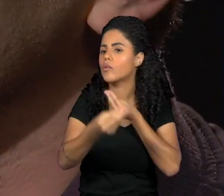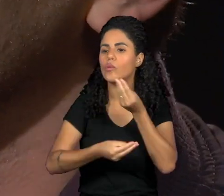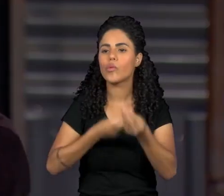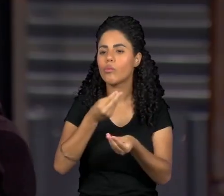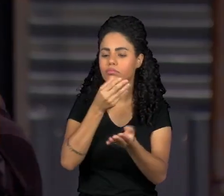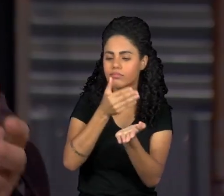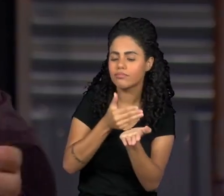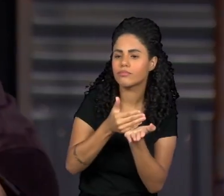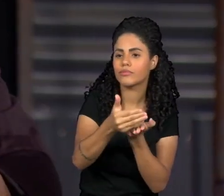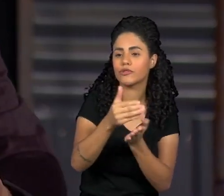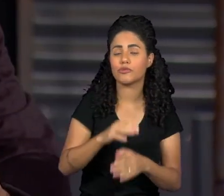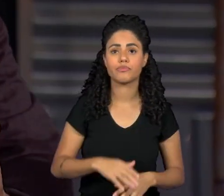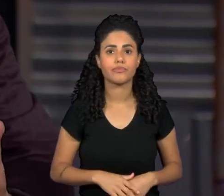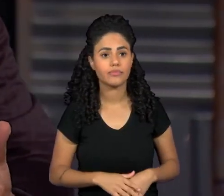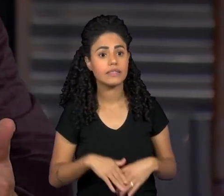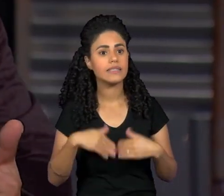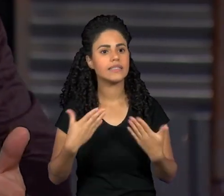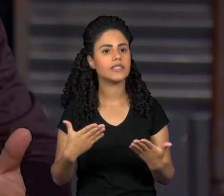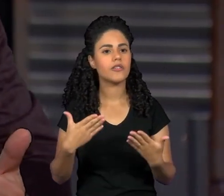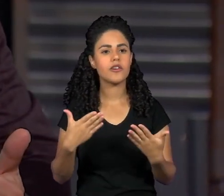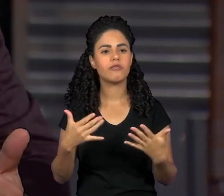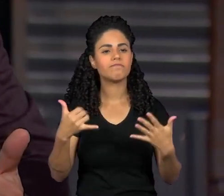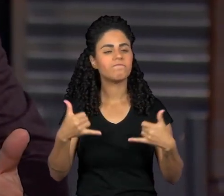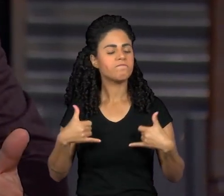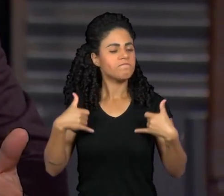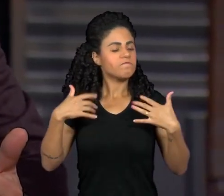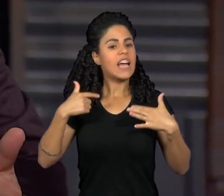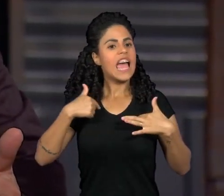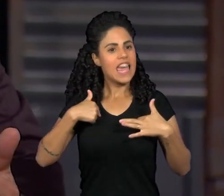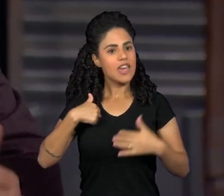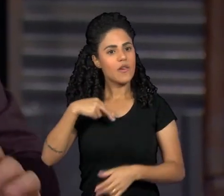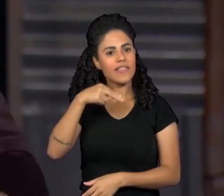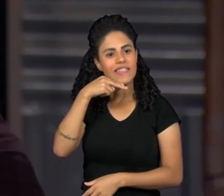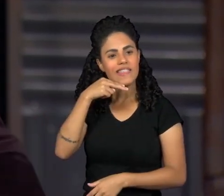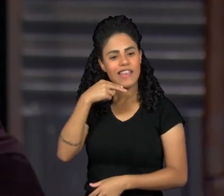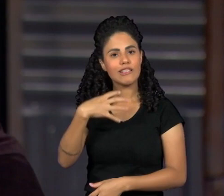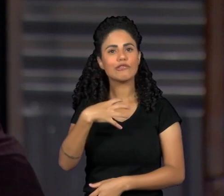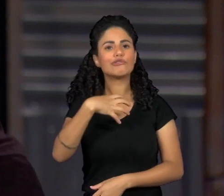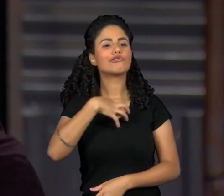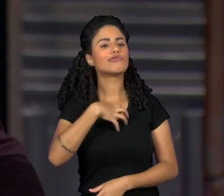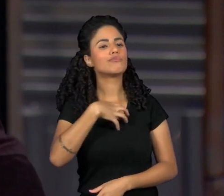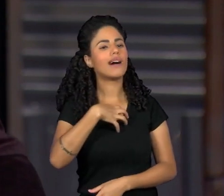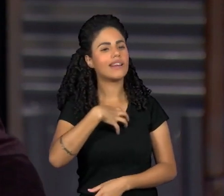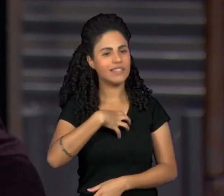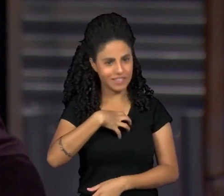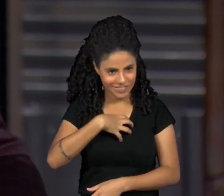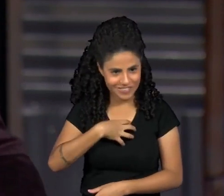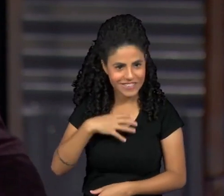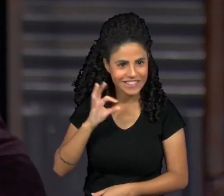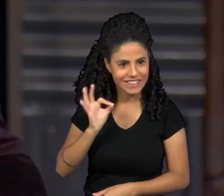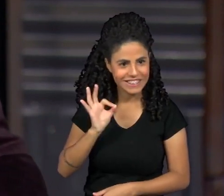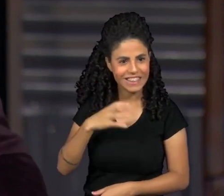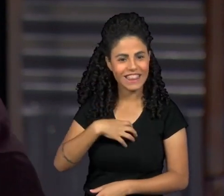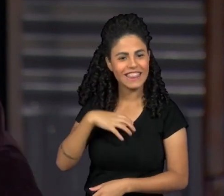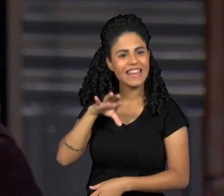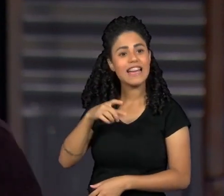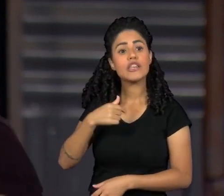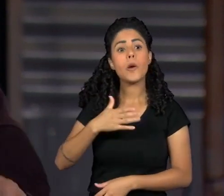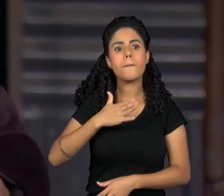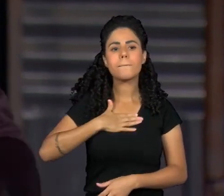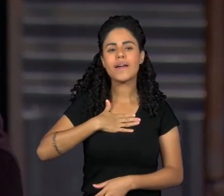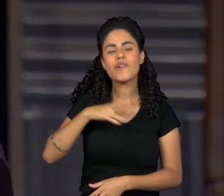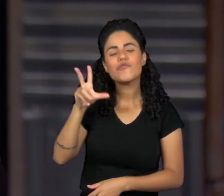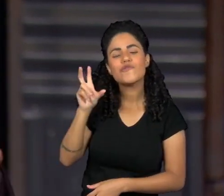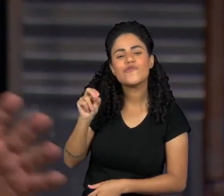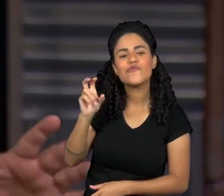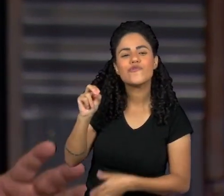começo. E eu quero dizer que eu tenho um orgulho de ser neto de baiano, ou baiano cansado, como dizia o meu avô, que saiu da